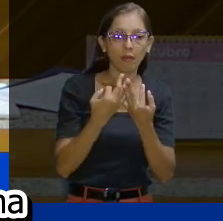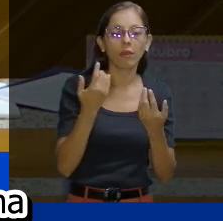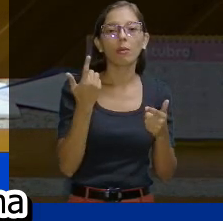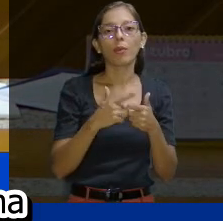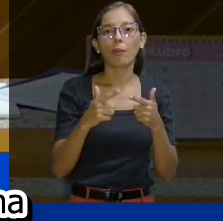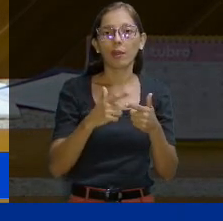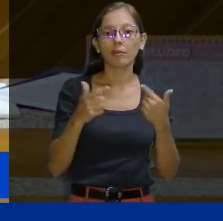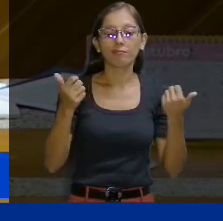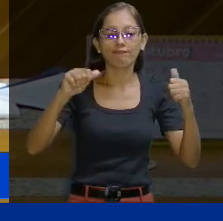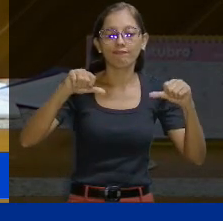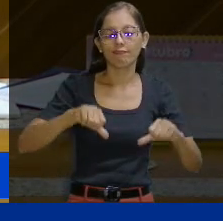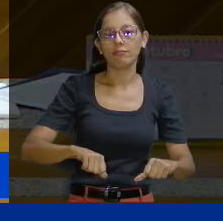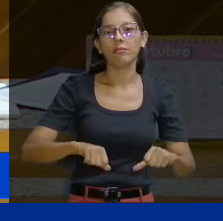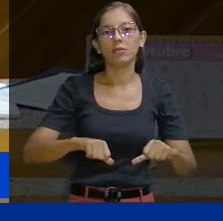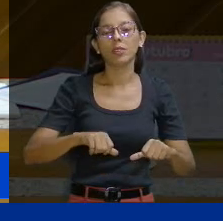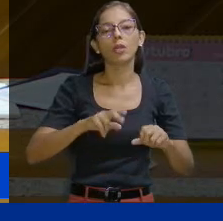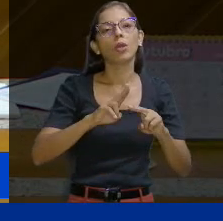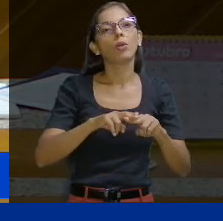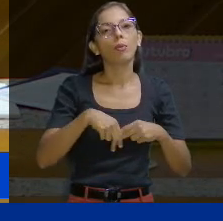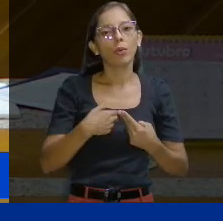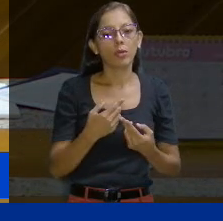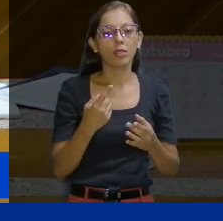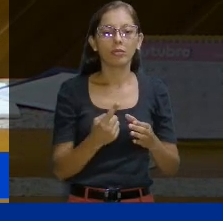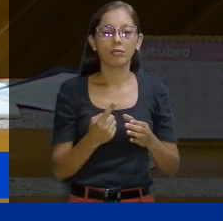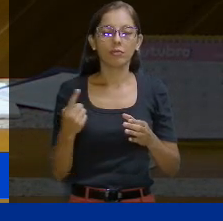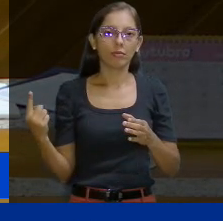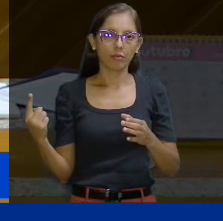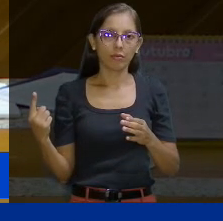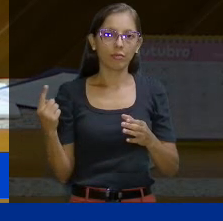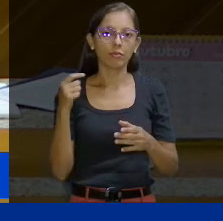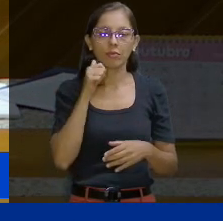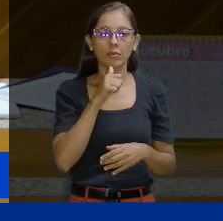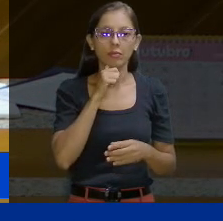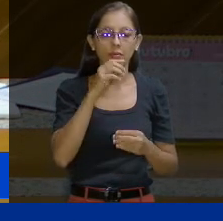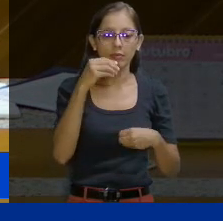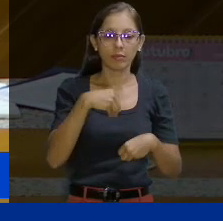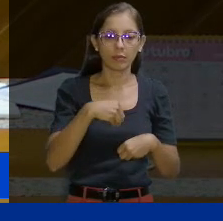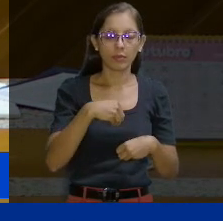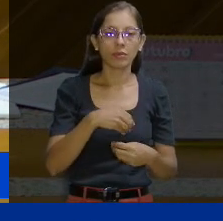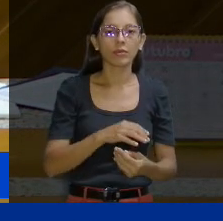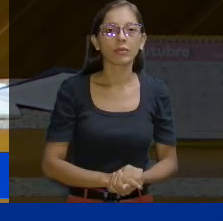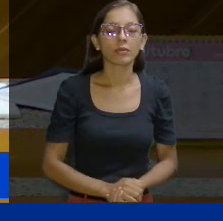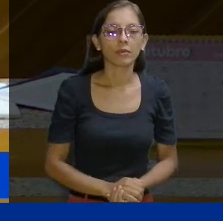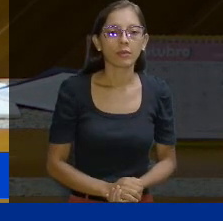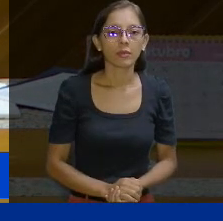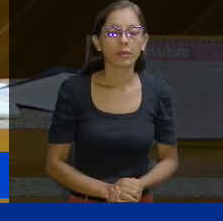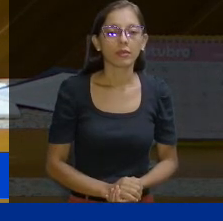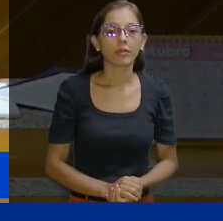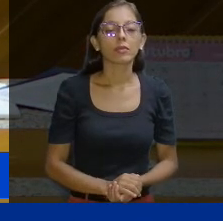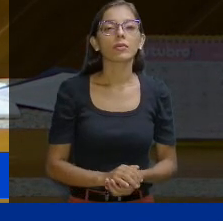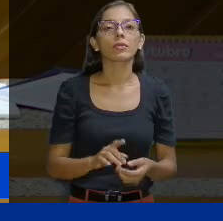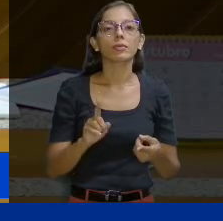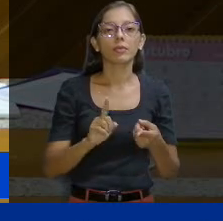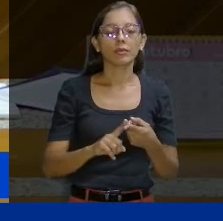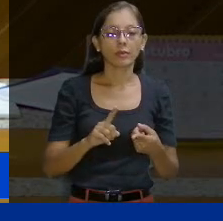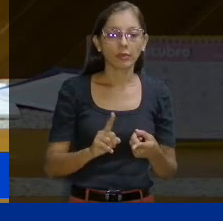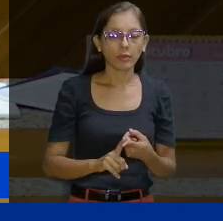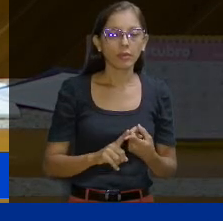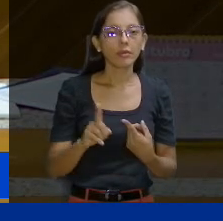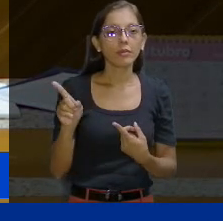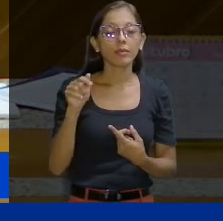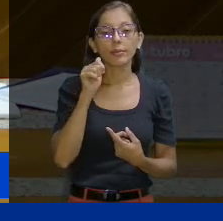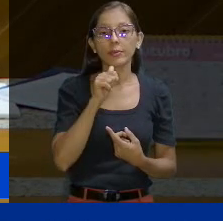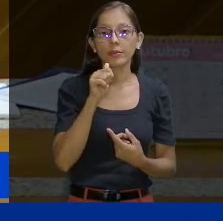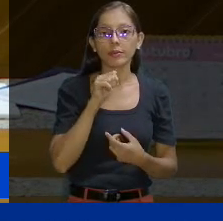período eleitoral e o que comprometeu sua campanha. Além disso, foi reconhecido que a candidata realizou atos de campanha